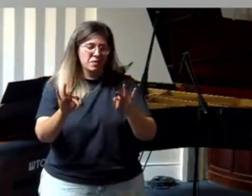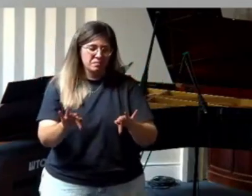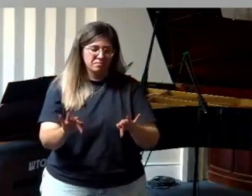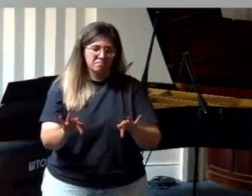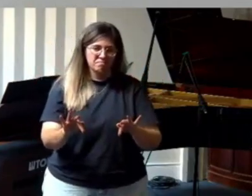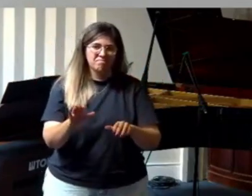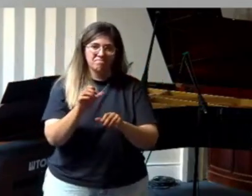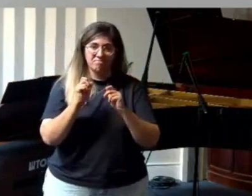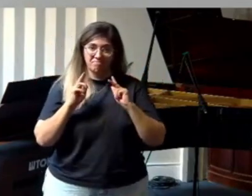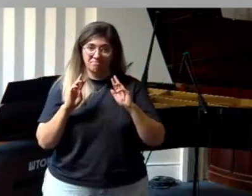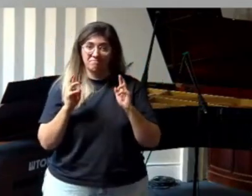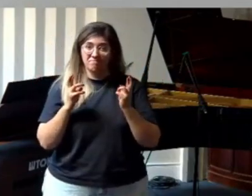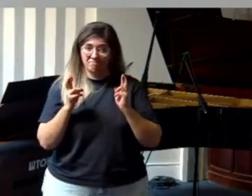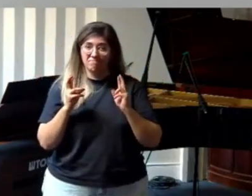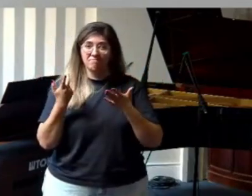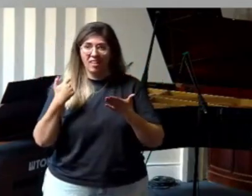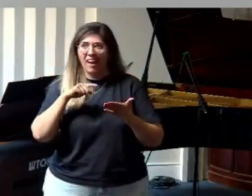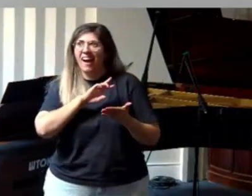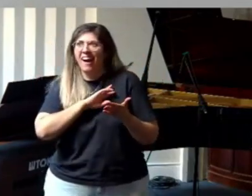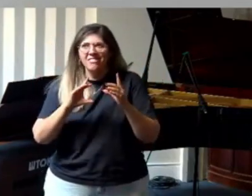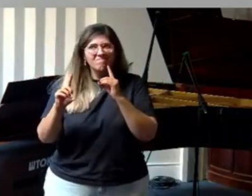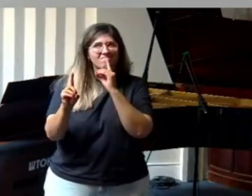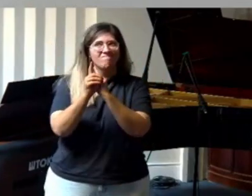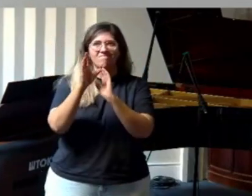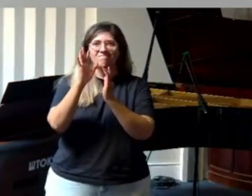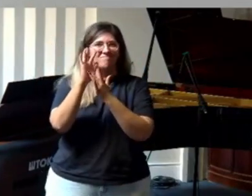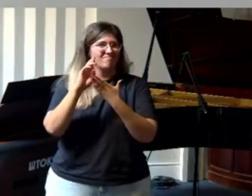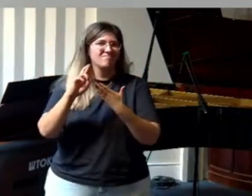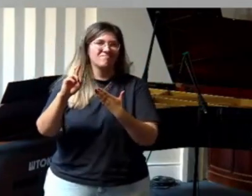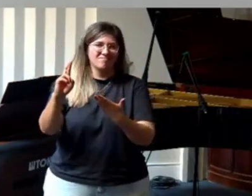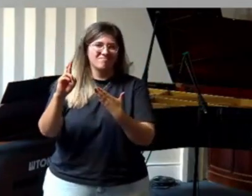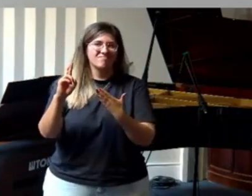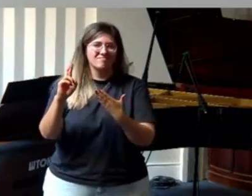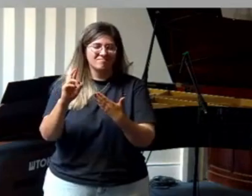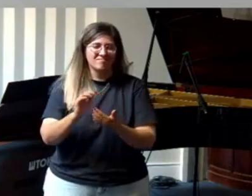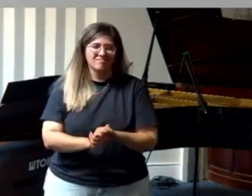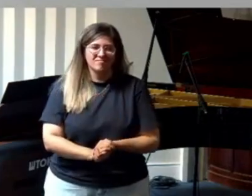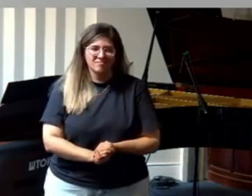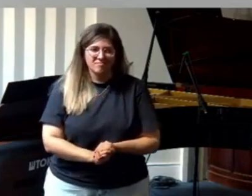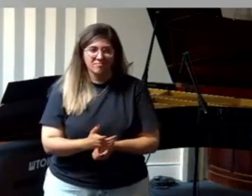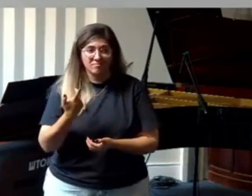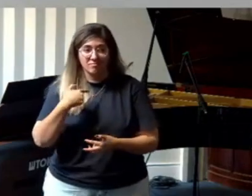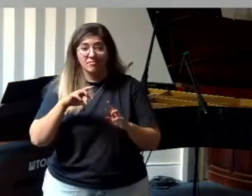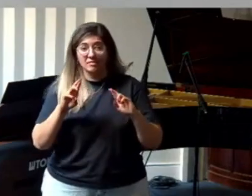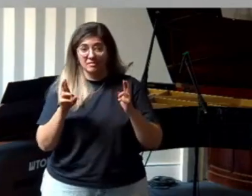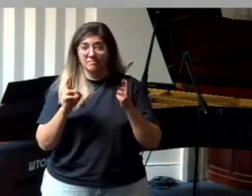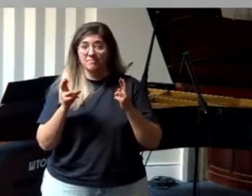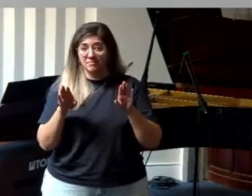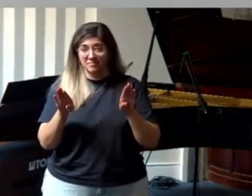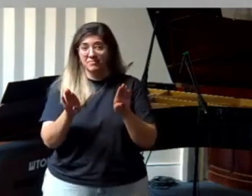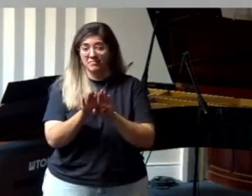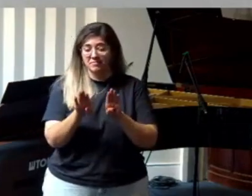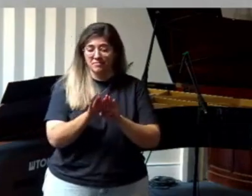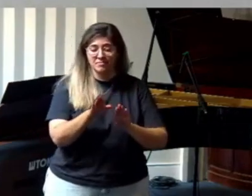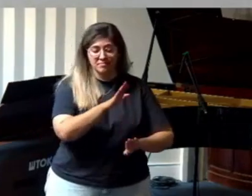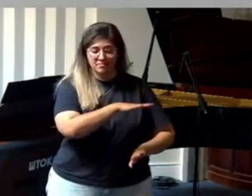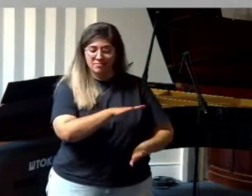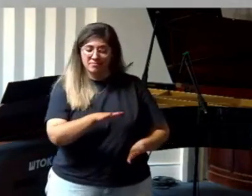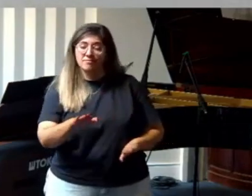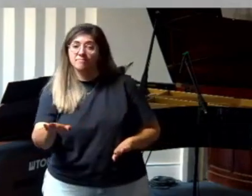nossa firme esperança nos encontrar com Ele lá no final. Deve ser a esperança das nossas crianças